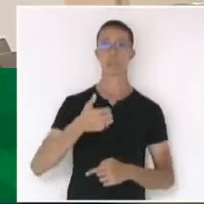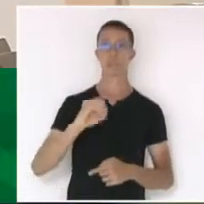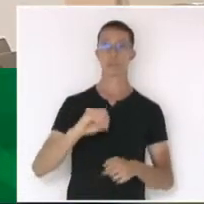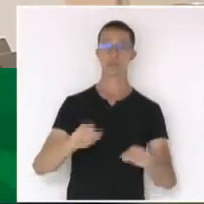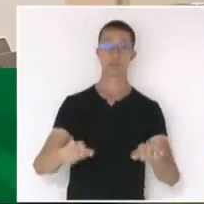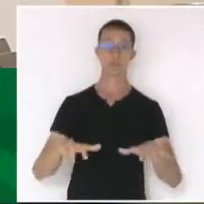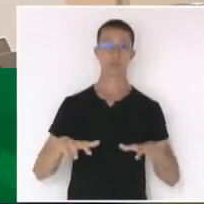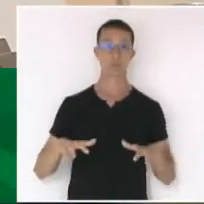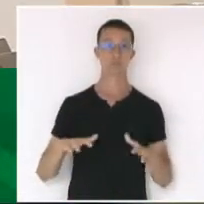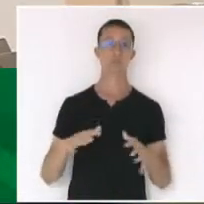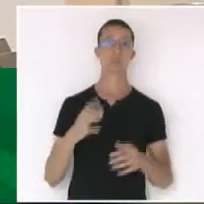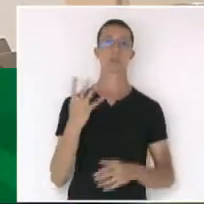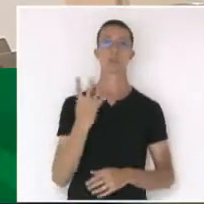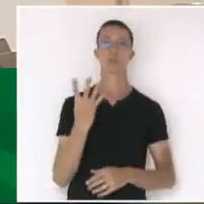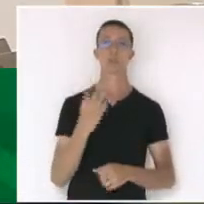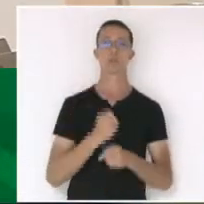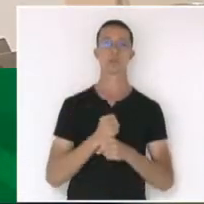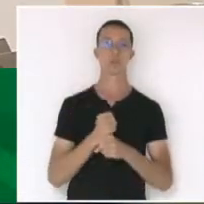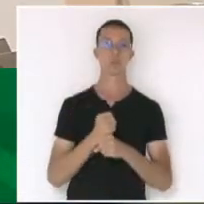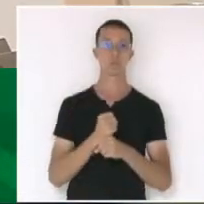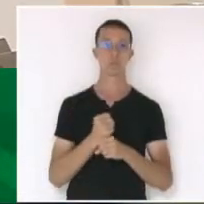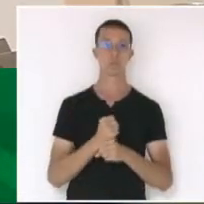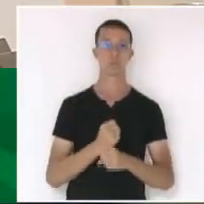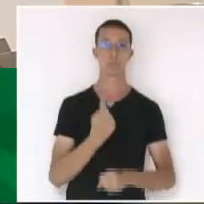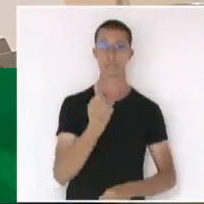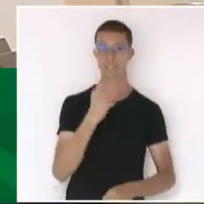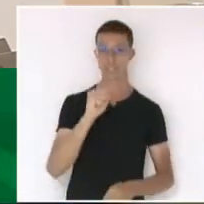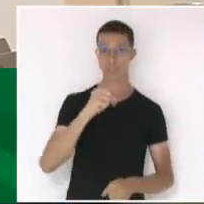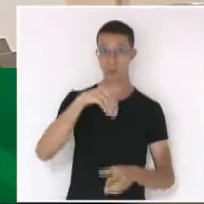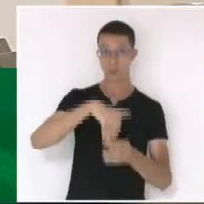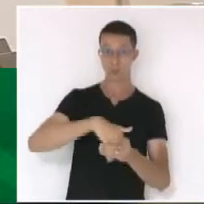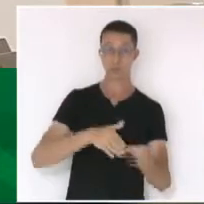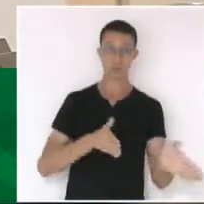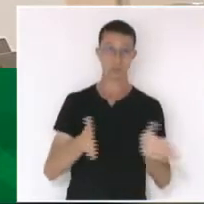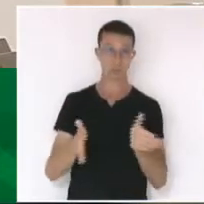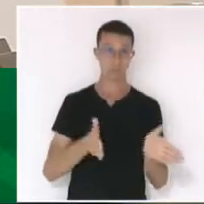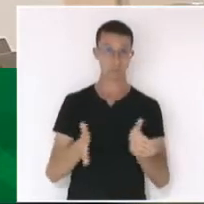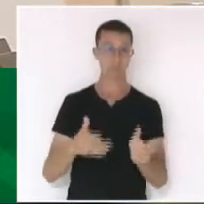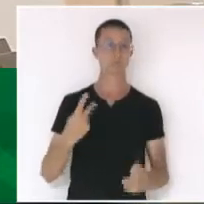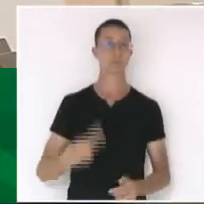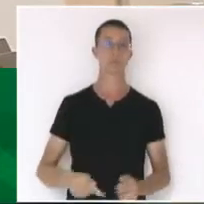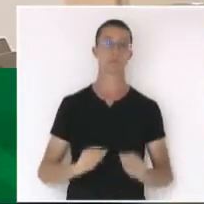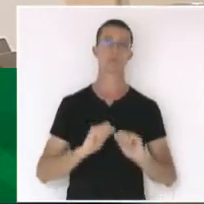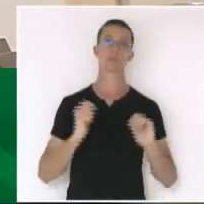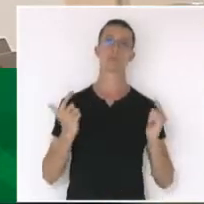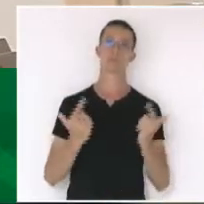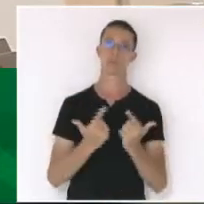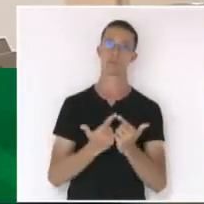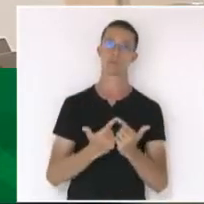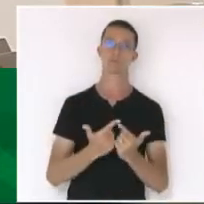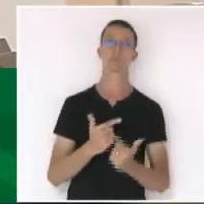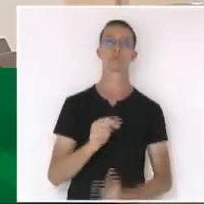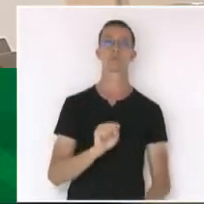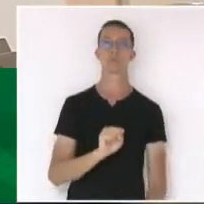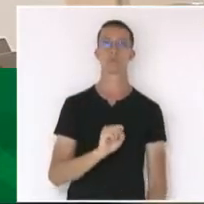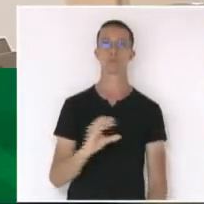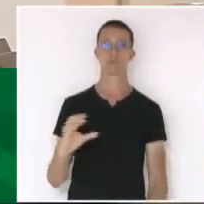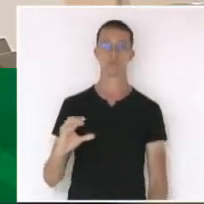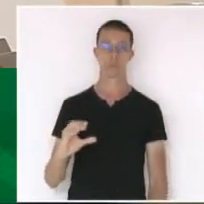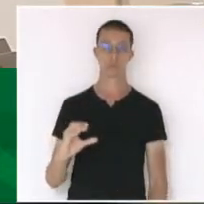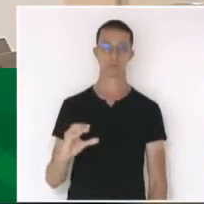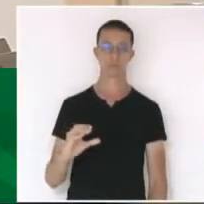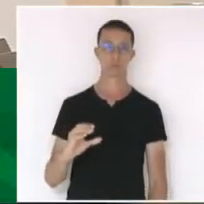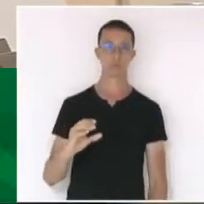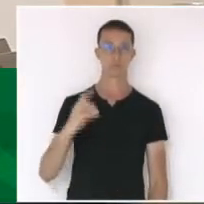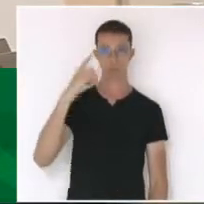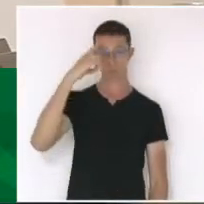Legislativa da décima oitava legislatura da Assembleia Legislativa do Estado de Santa Catarina